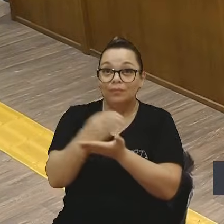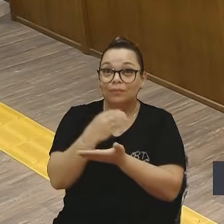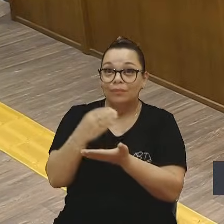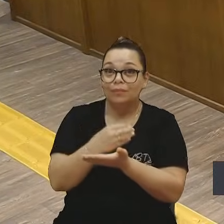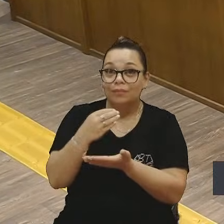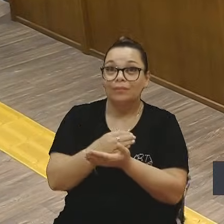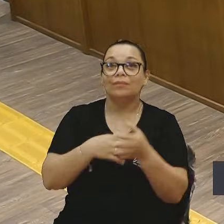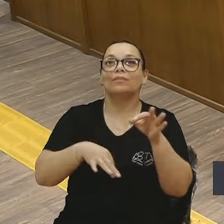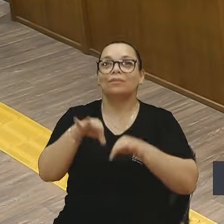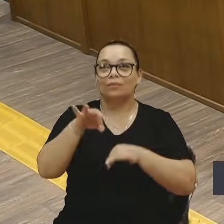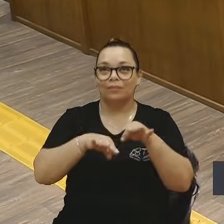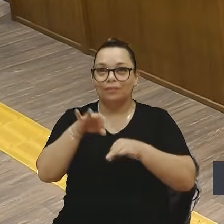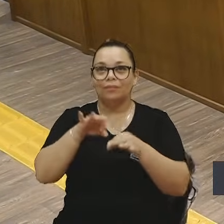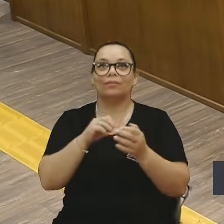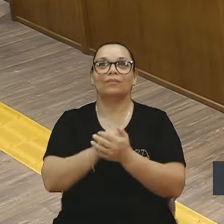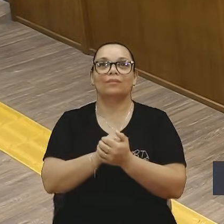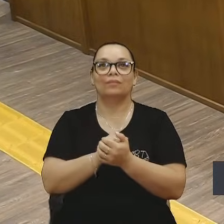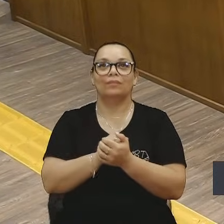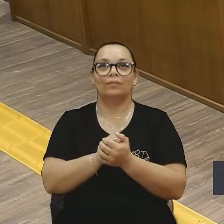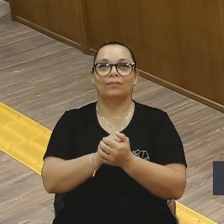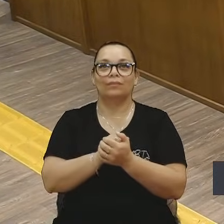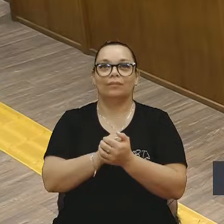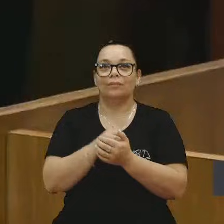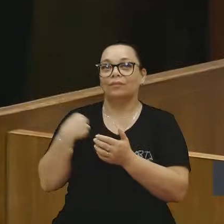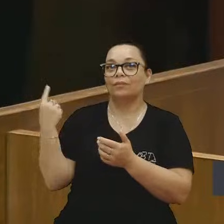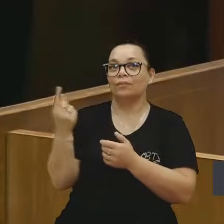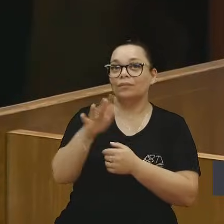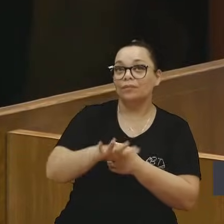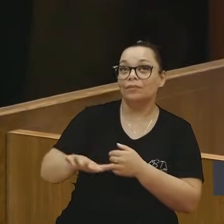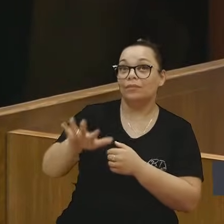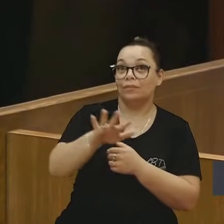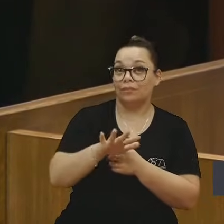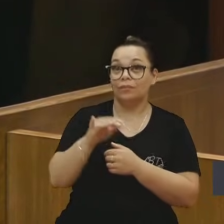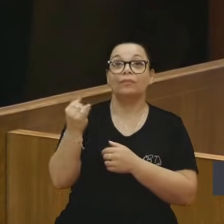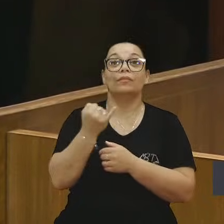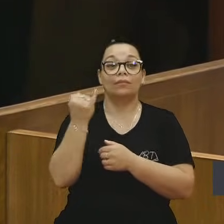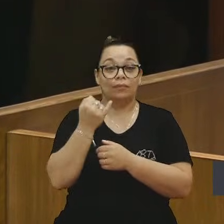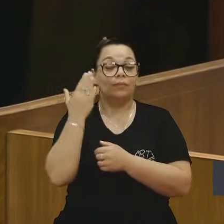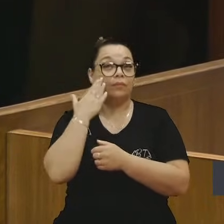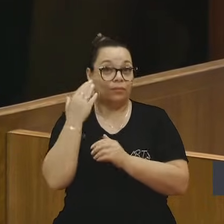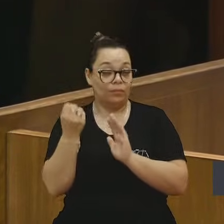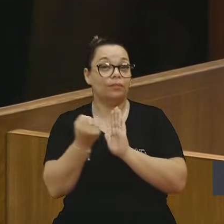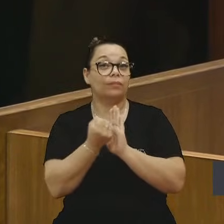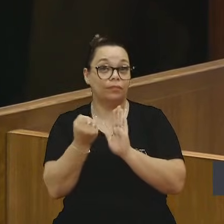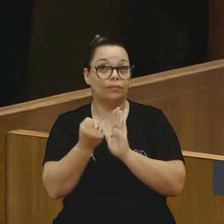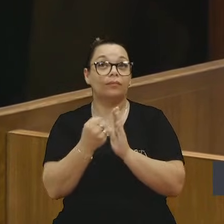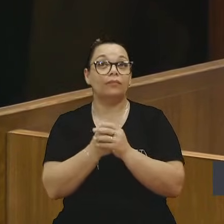ela organizou. Ela é um destaque na nossa área. Isso é importante ser registrado.